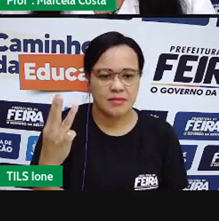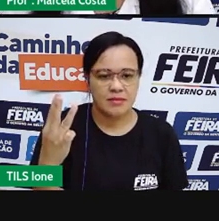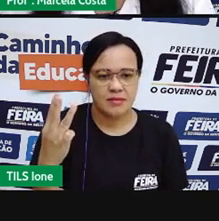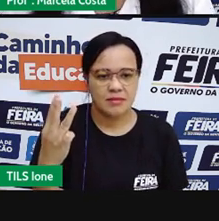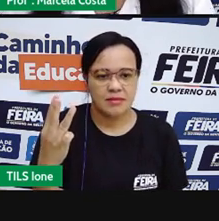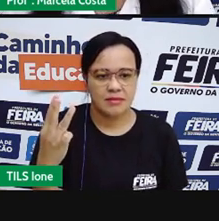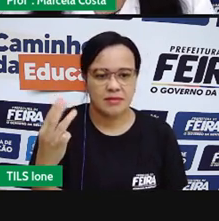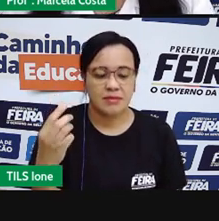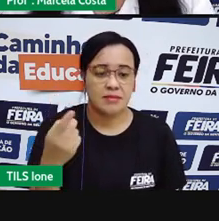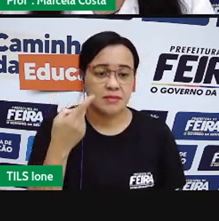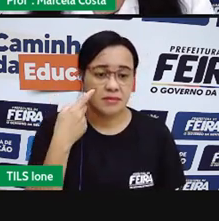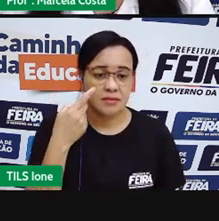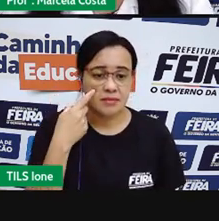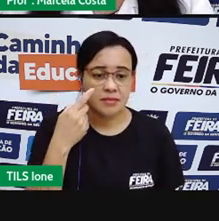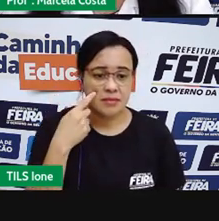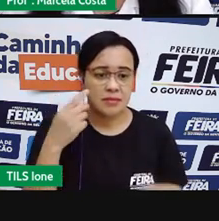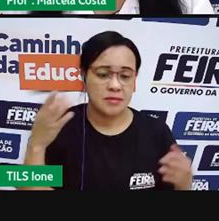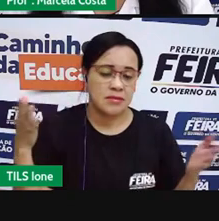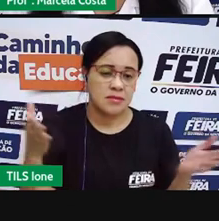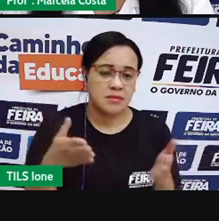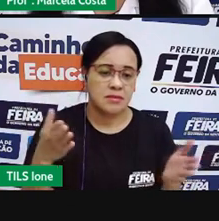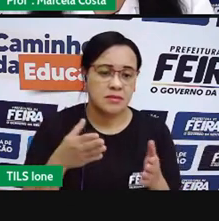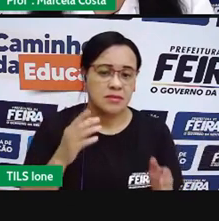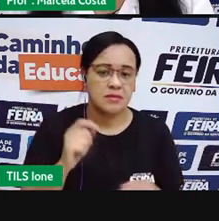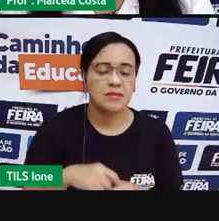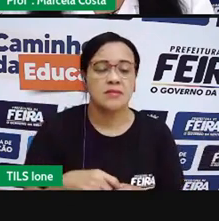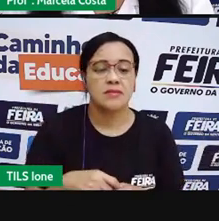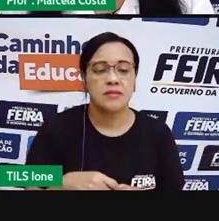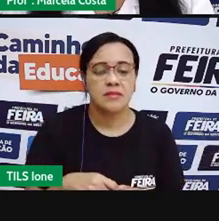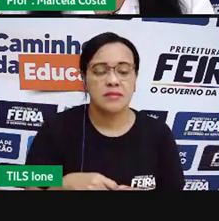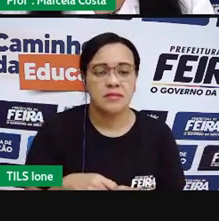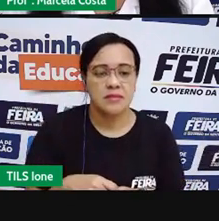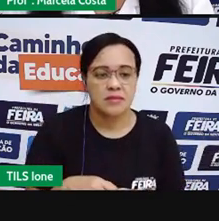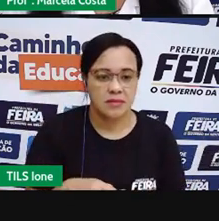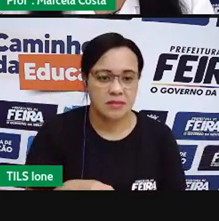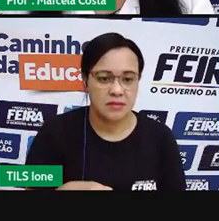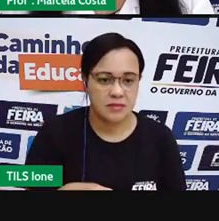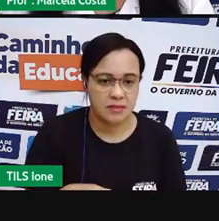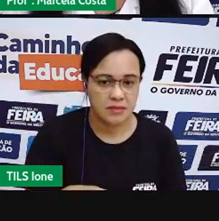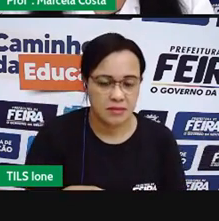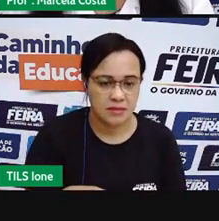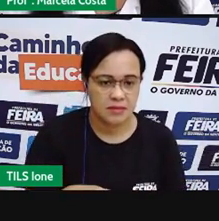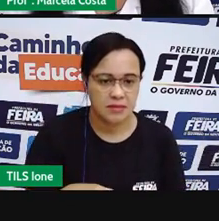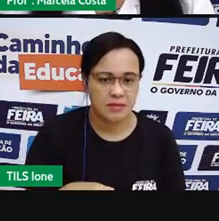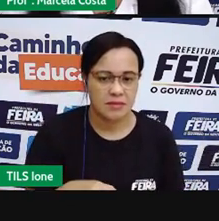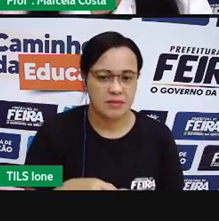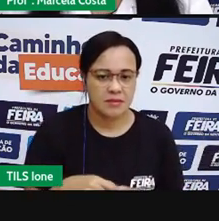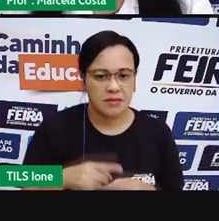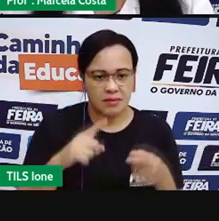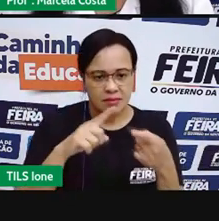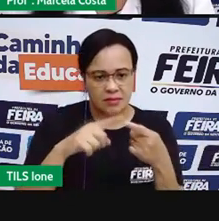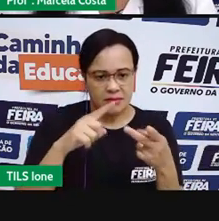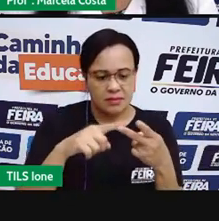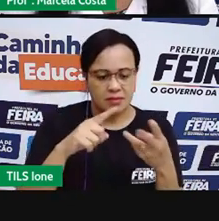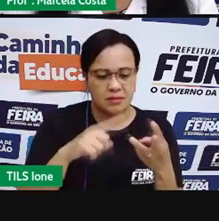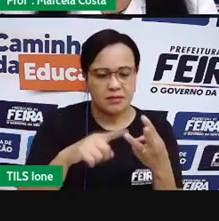A gente vai fazer um X, crianças, nos ovos aqui da quantidade